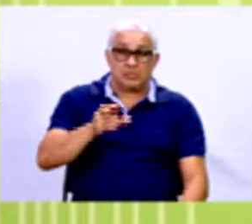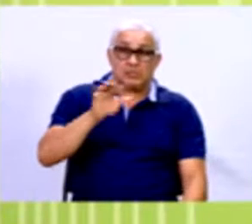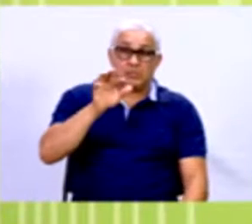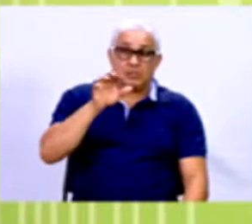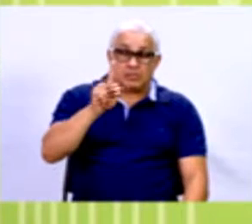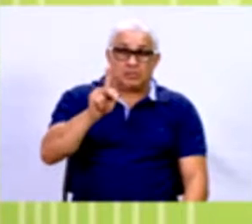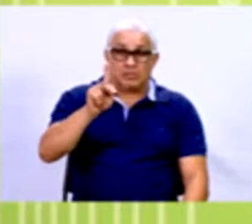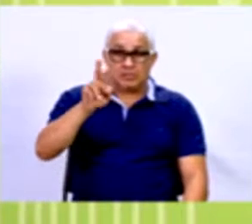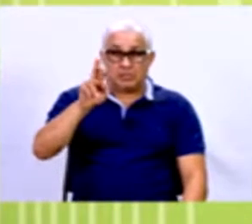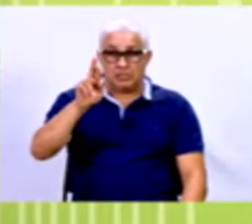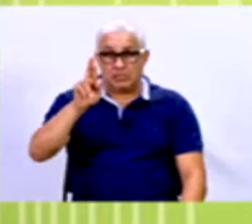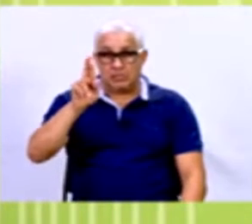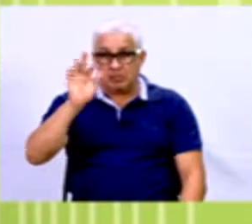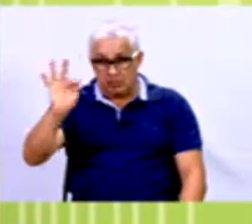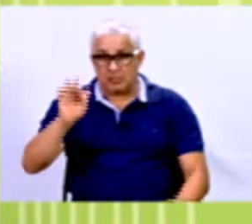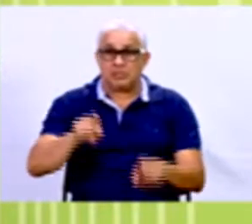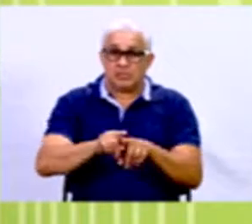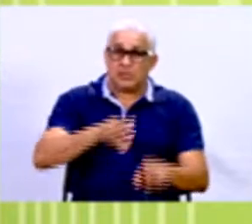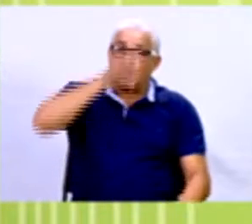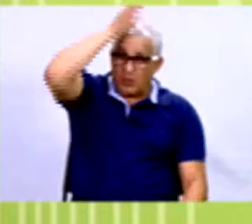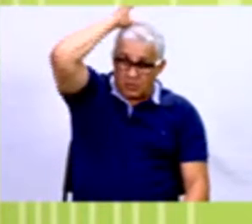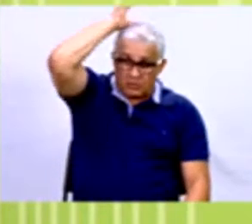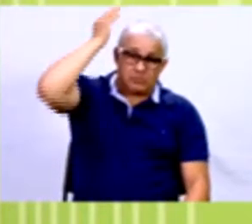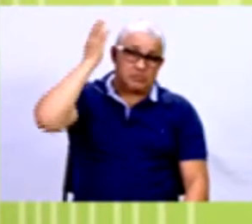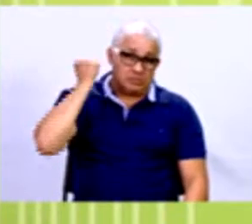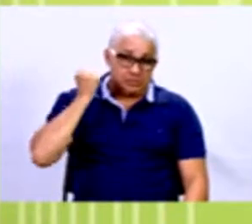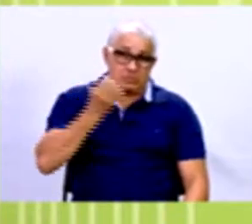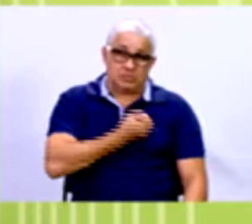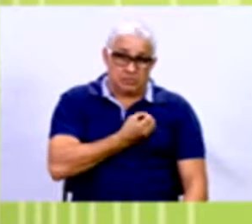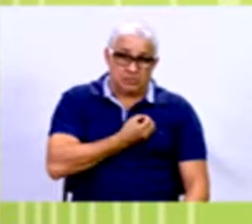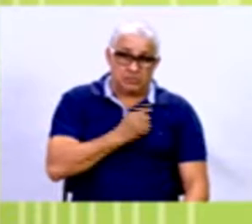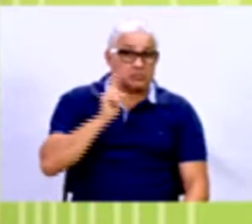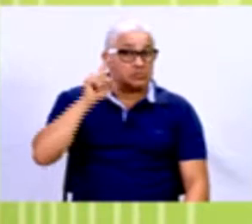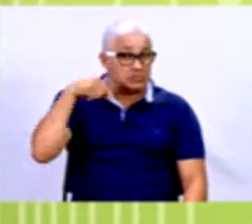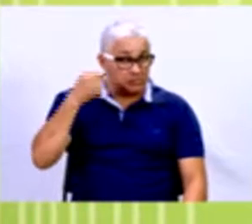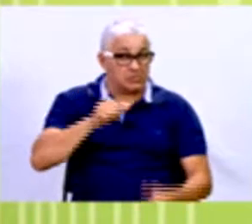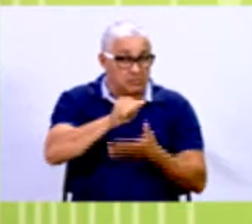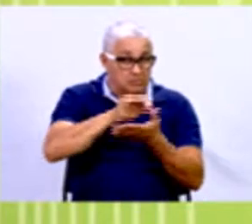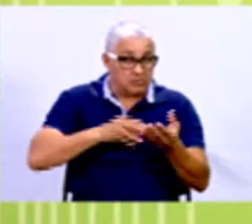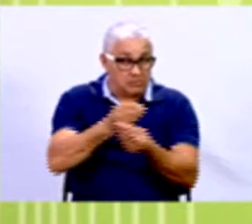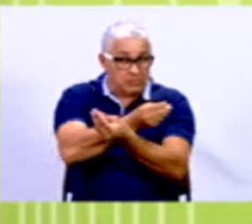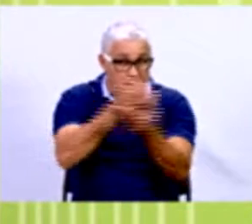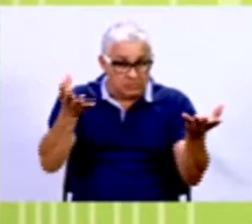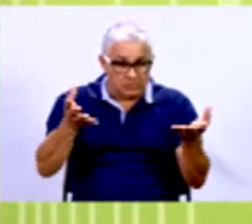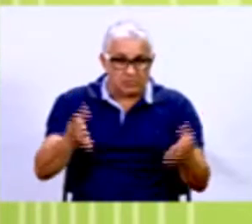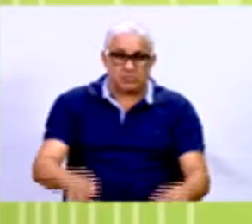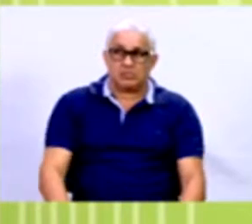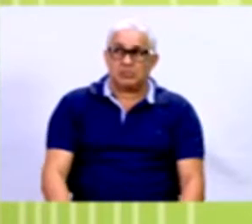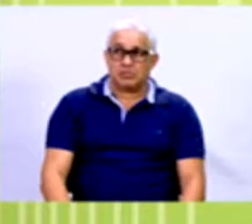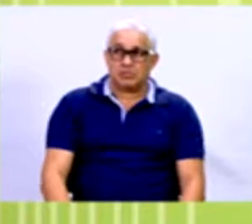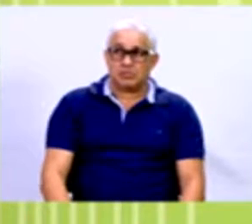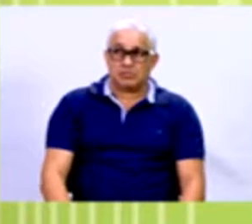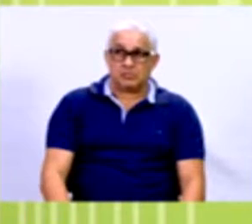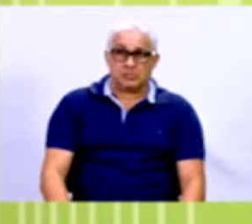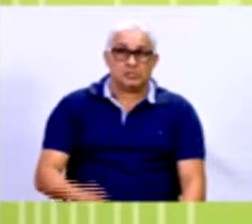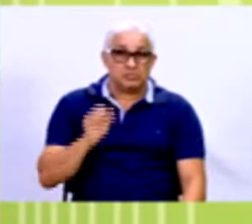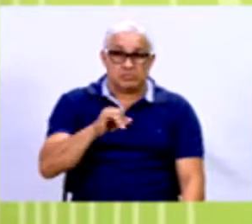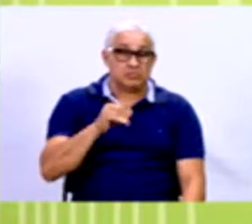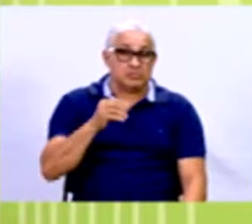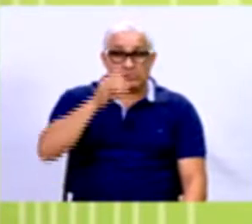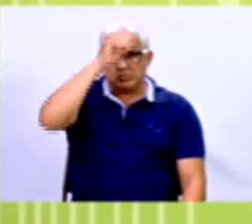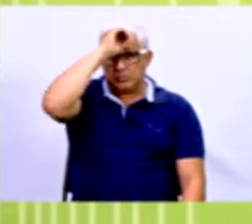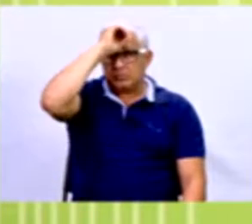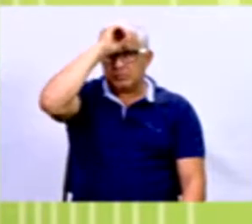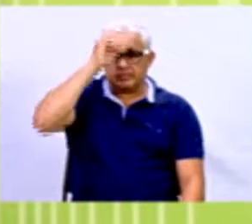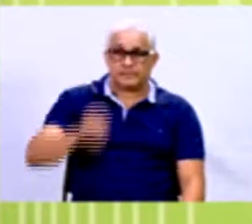Federal? Corpo de Bombeiros? Daqui a pouquinho nós vamos fazer uma atividade para observar isso, tá bom? Se você sabe, se não sabe,